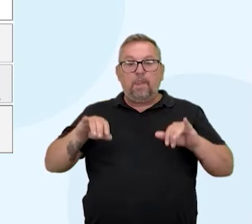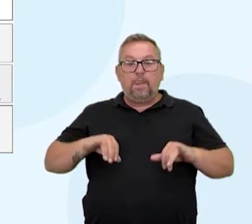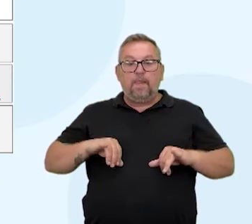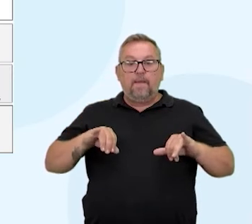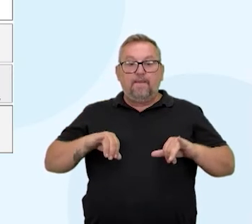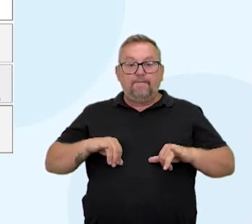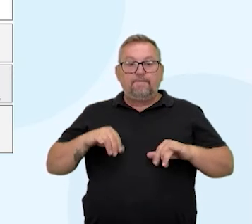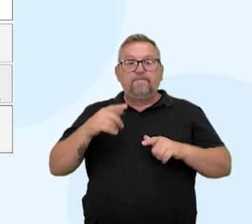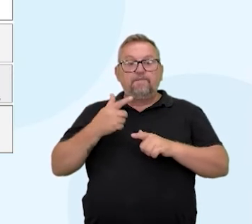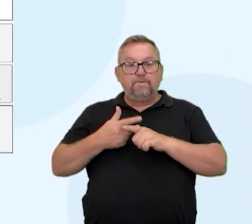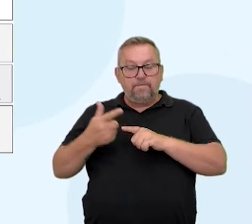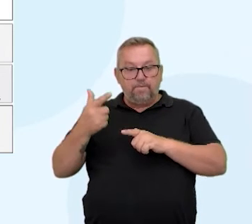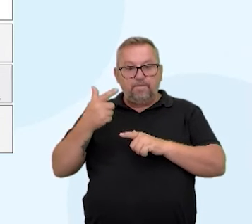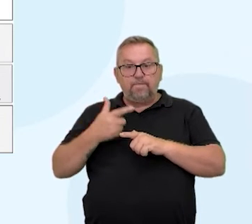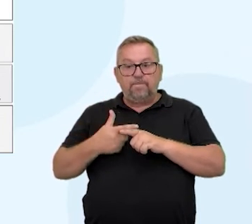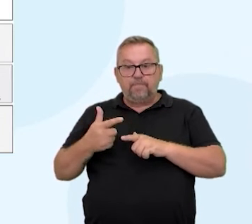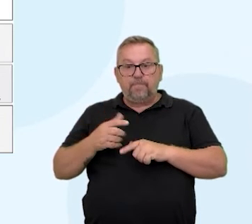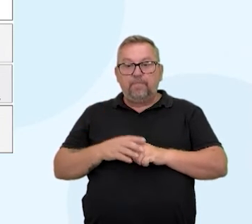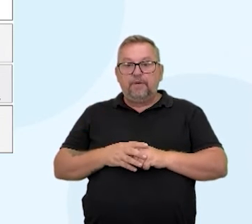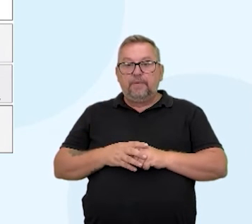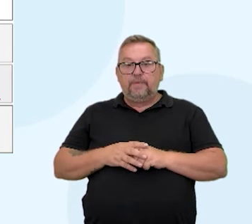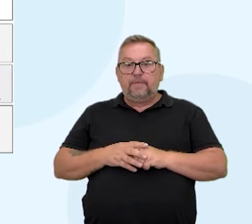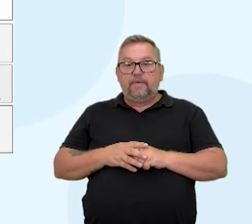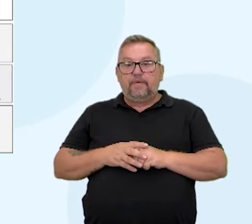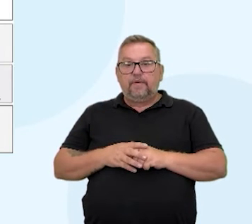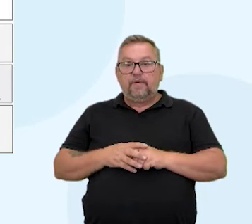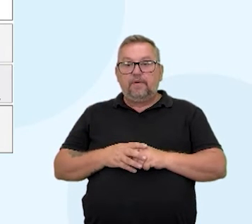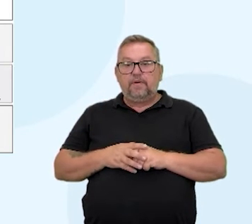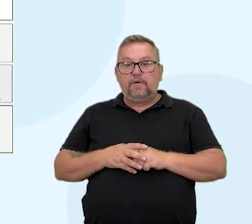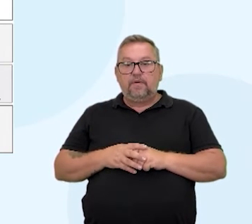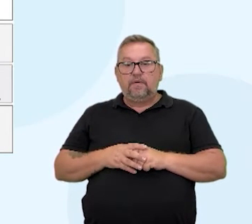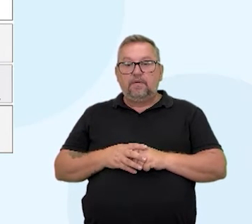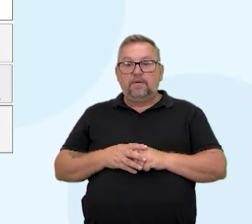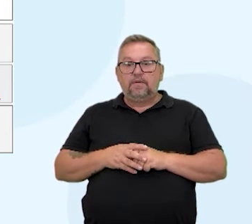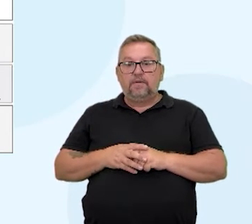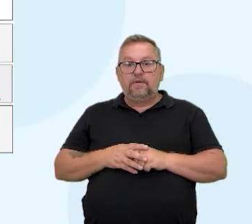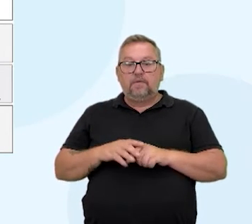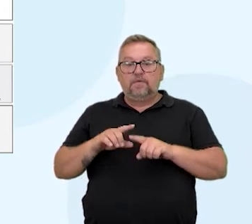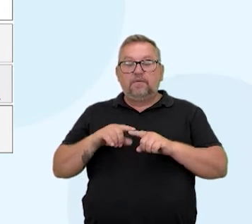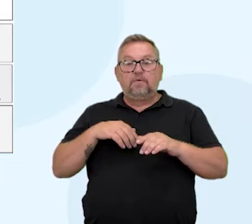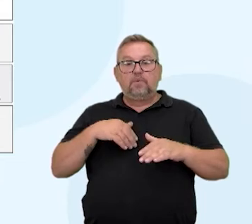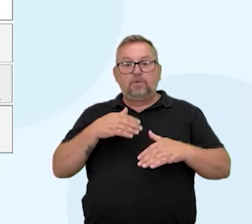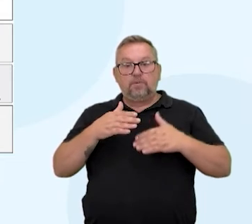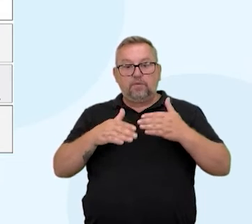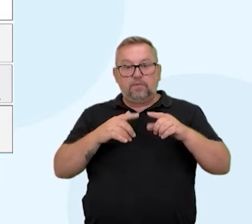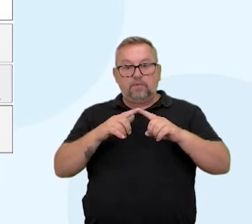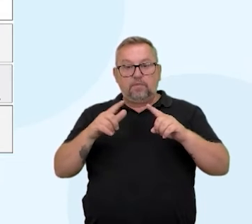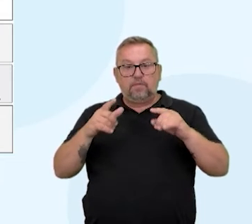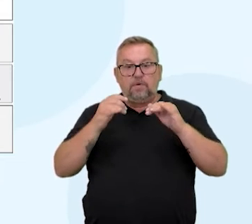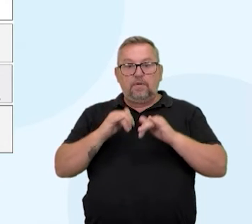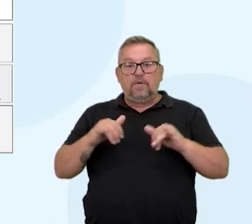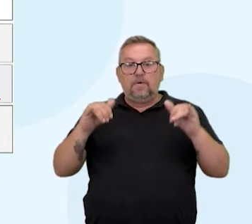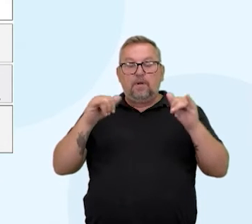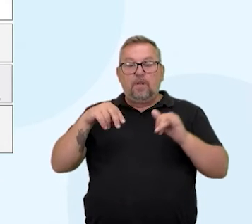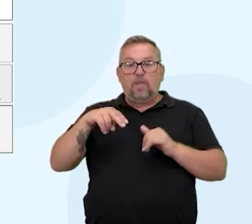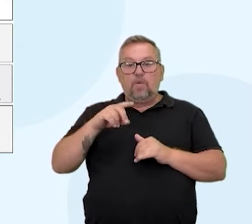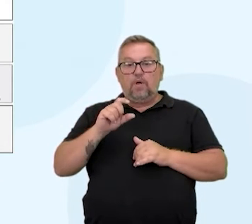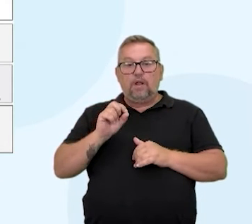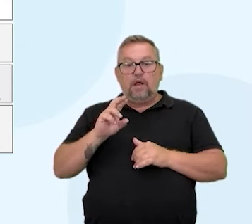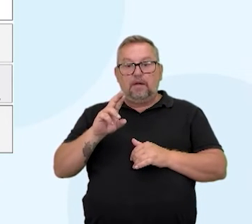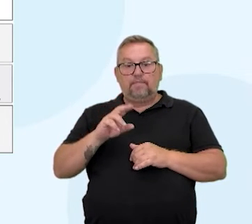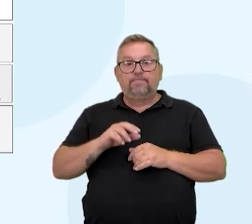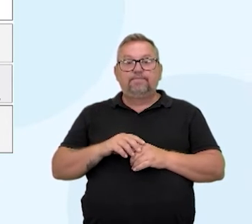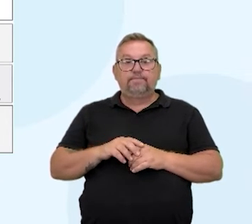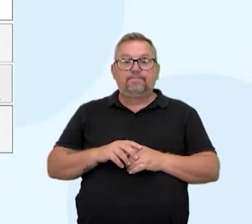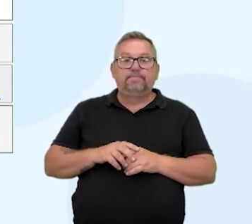aí consequências, né, quanto à questão aí, né, do processo da energia, né, proveniente aí